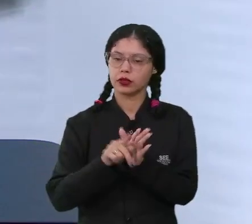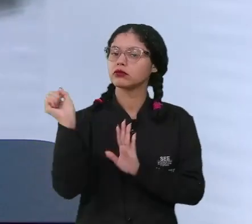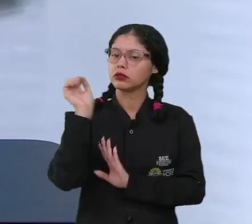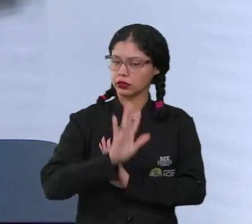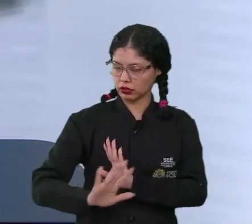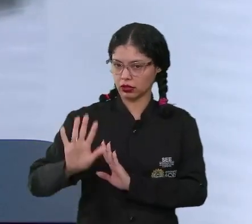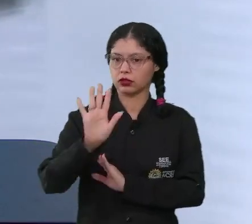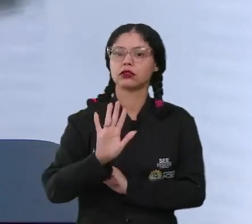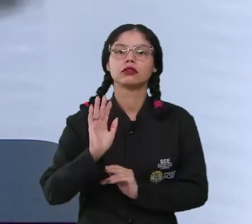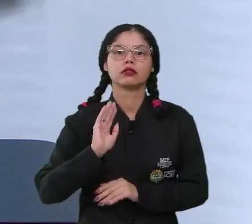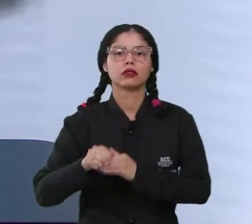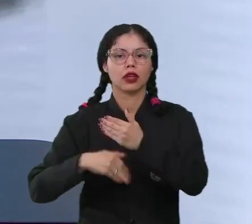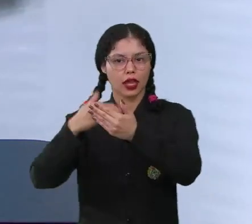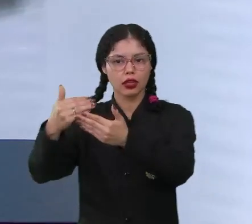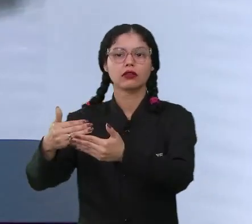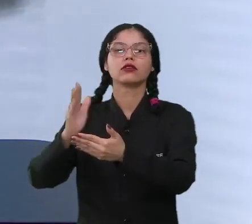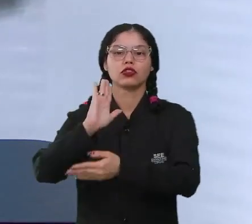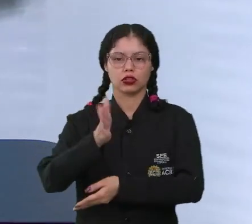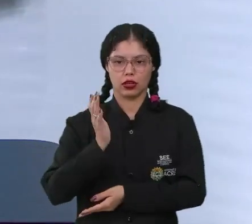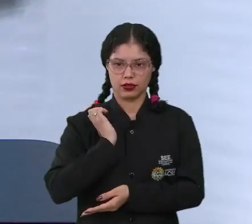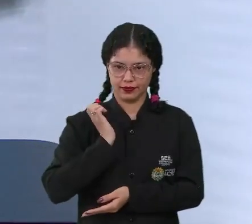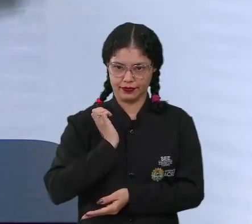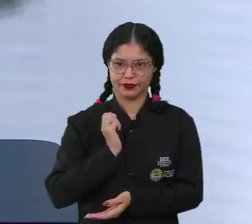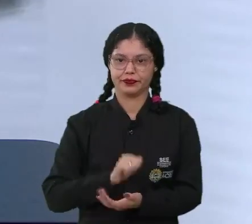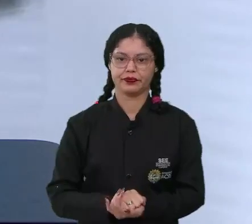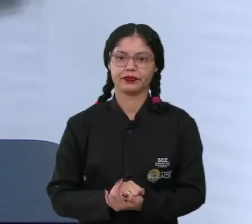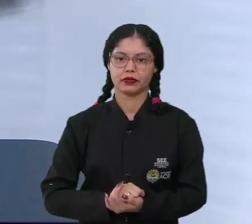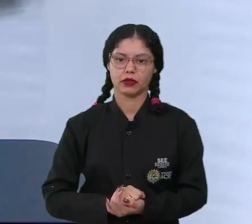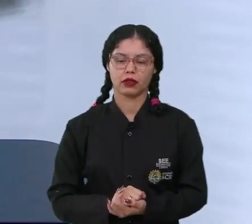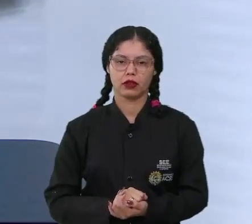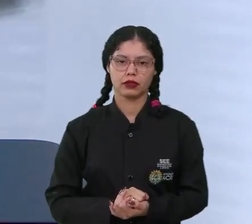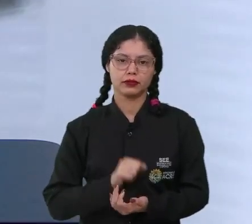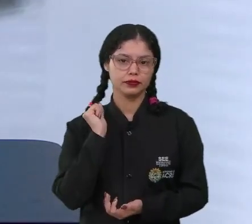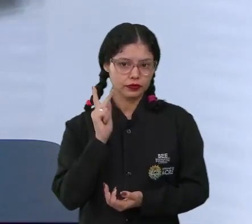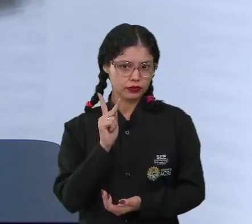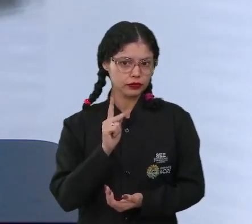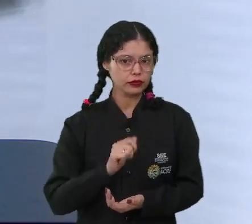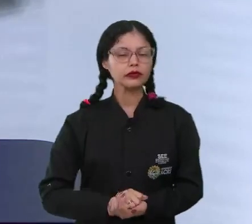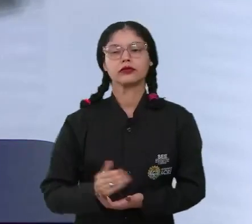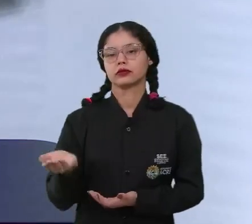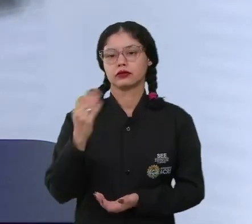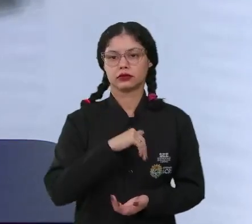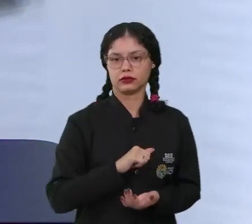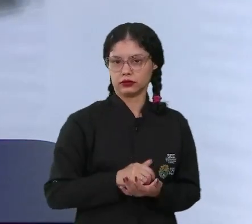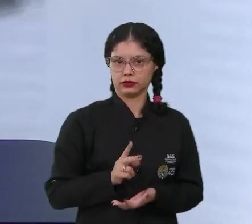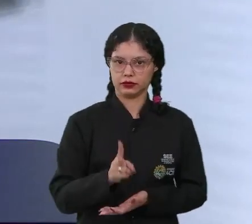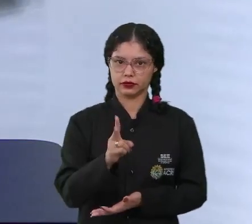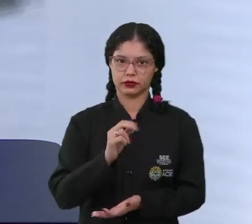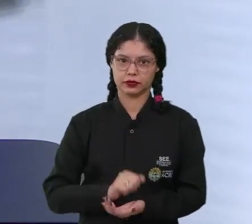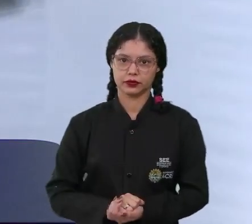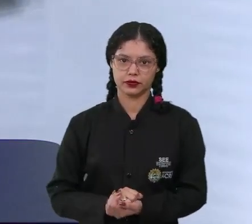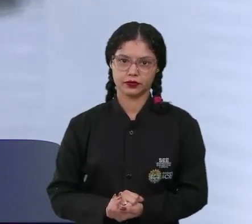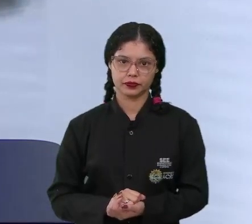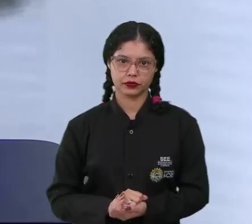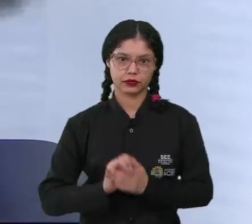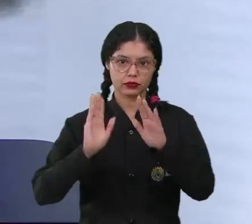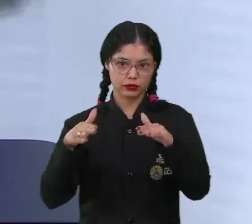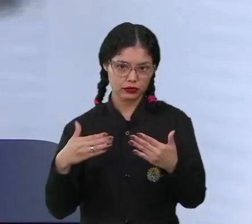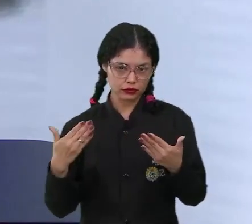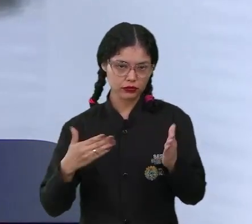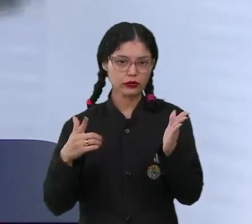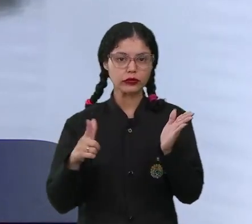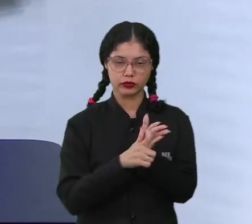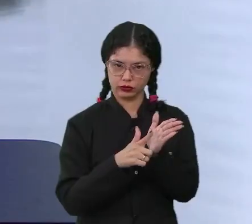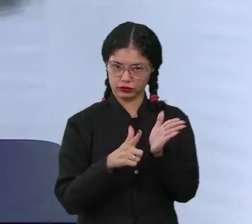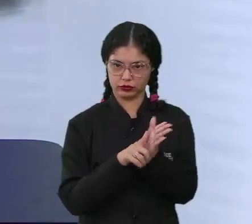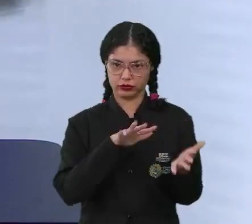geralmente é um país, como eu falei, rico, é um país desenvolvido. Ok? Vamos então continuar. Bem, qual é o